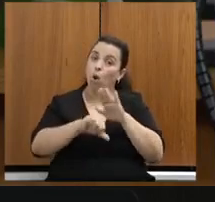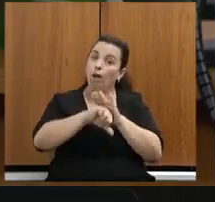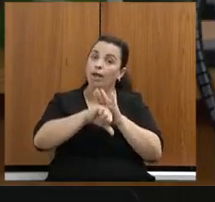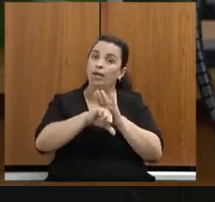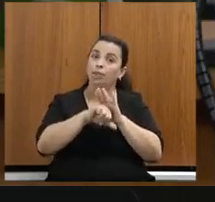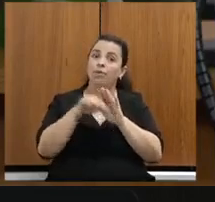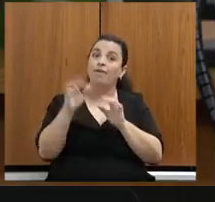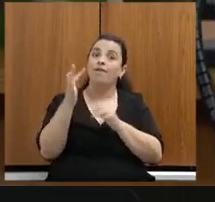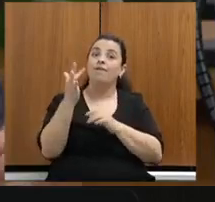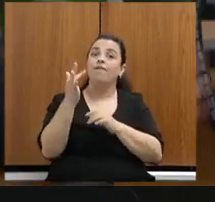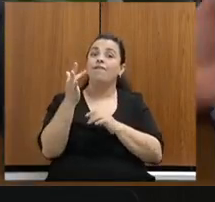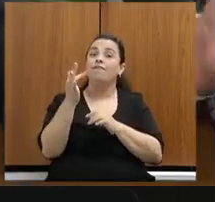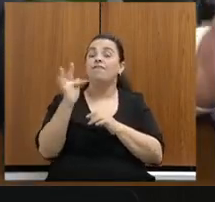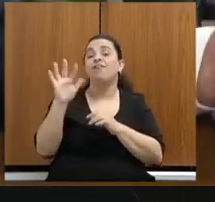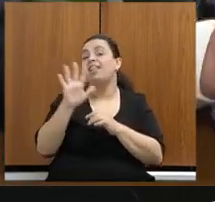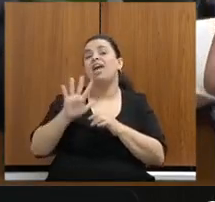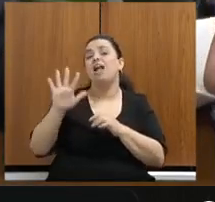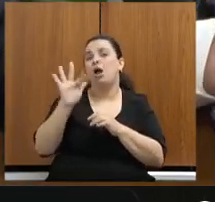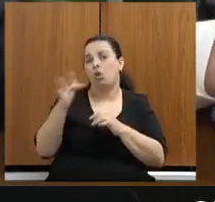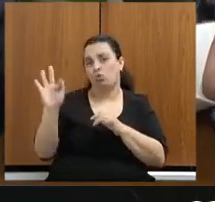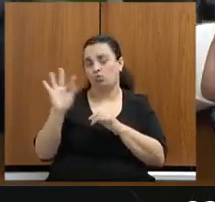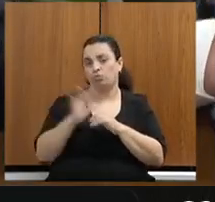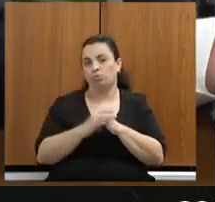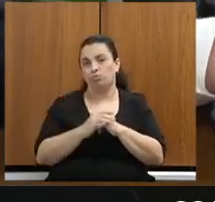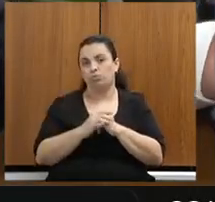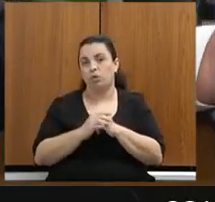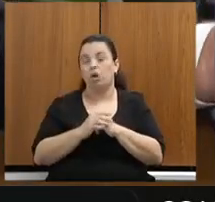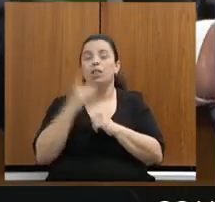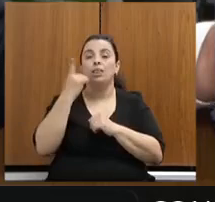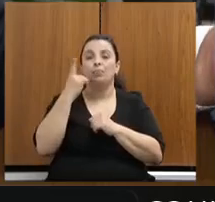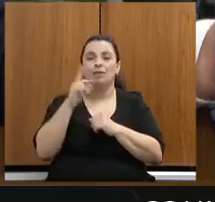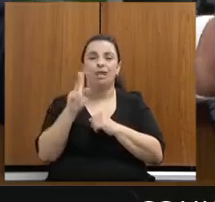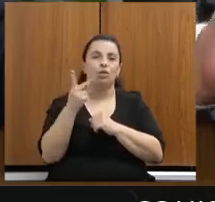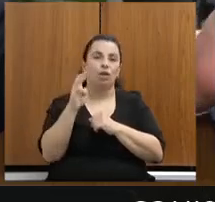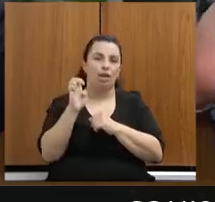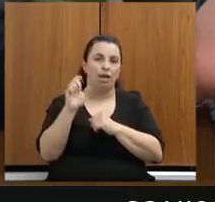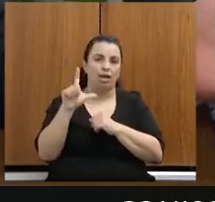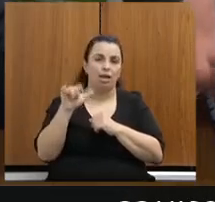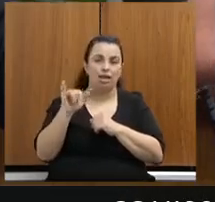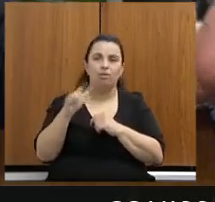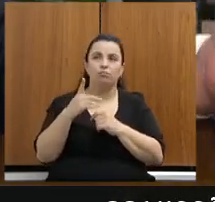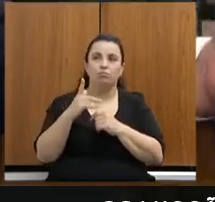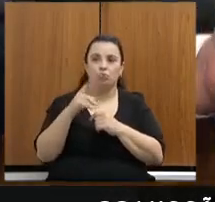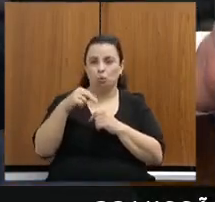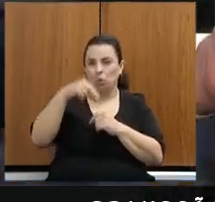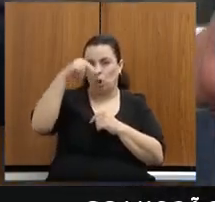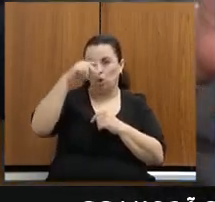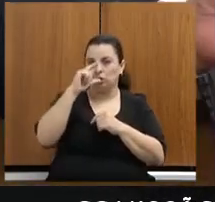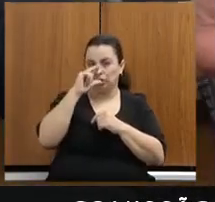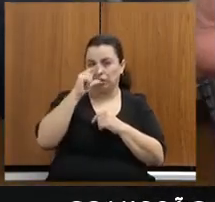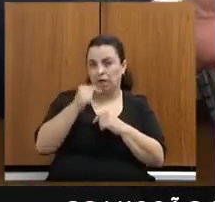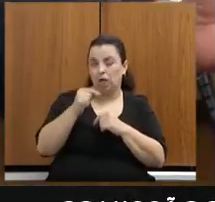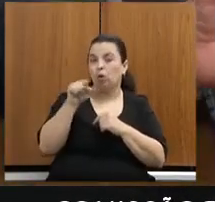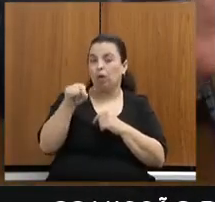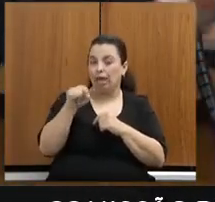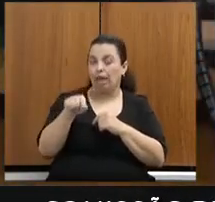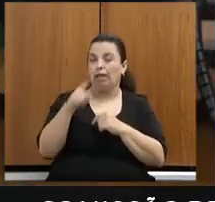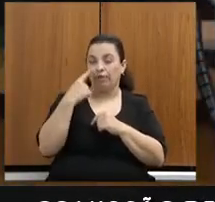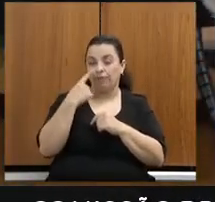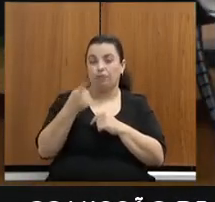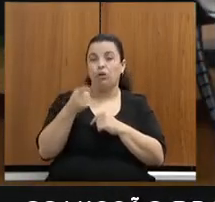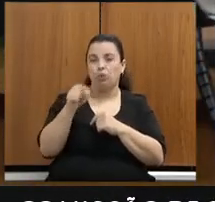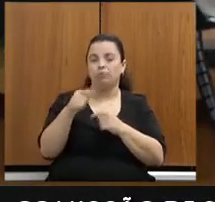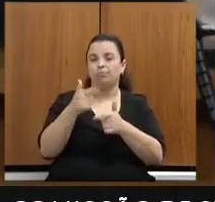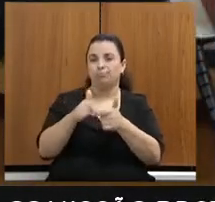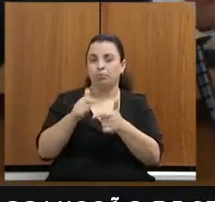delegado ele lá na no nosso triângulo deve ter enfrentado muito isso apesar de ser